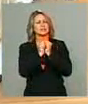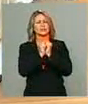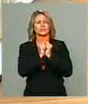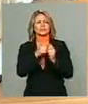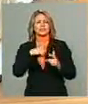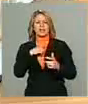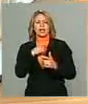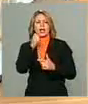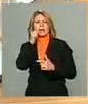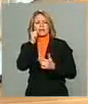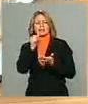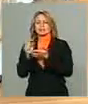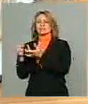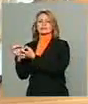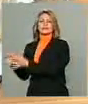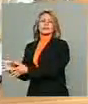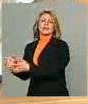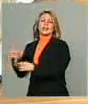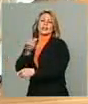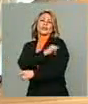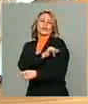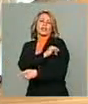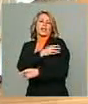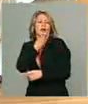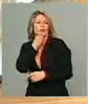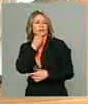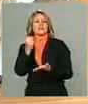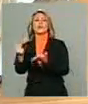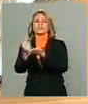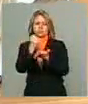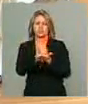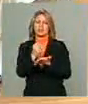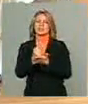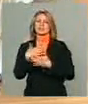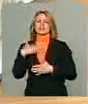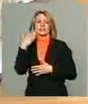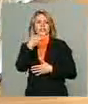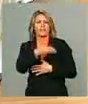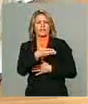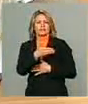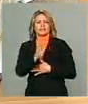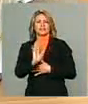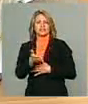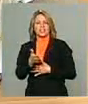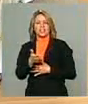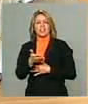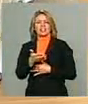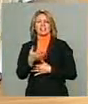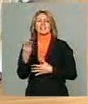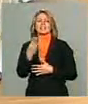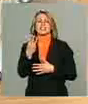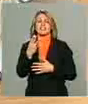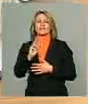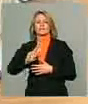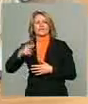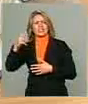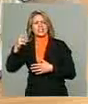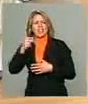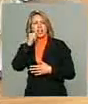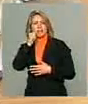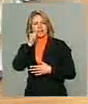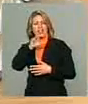estava se despedindo do rio foi quando a igresia disse eu quero contratar essa menina eu fui tr pesada Carmen Miranda tava no